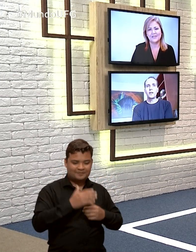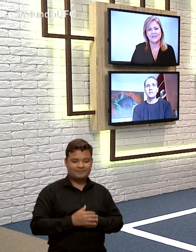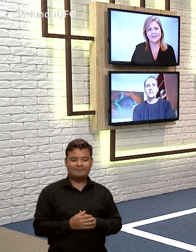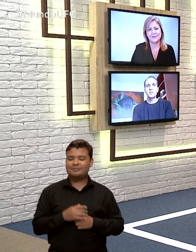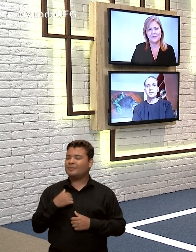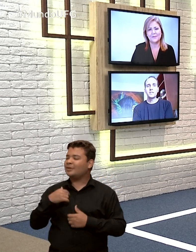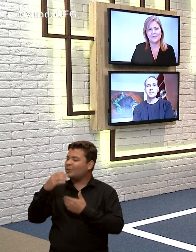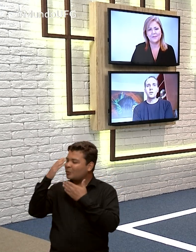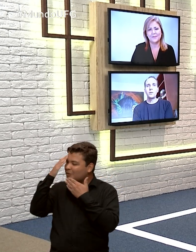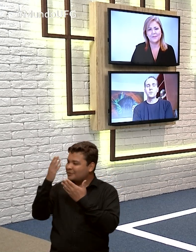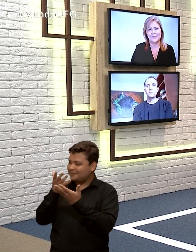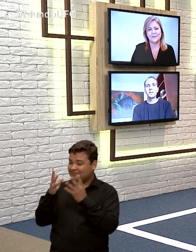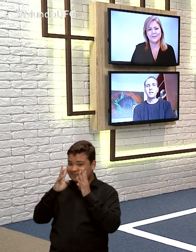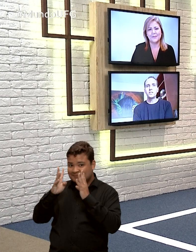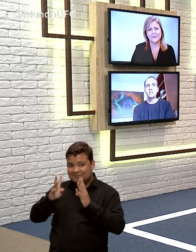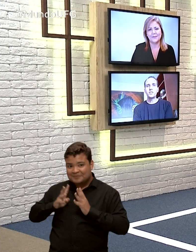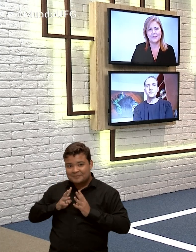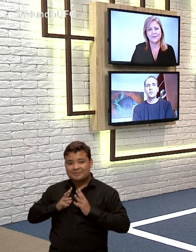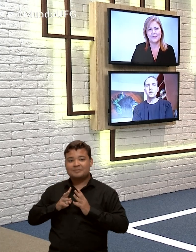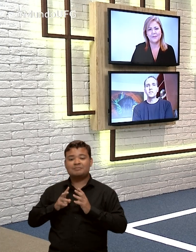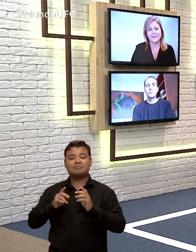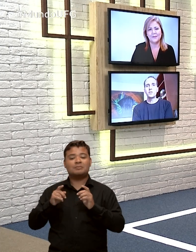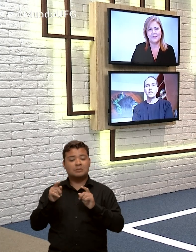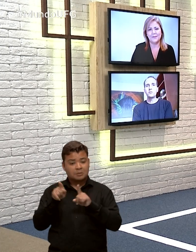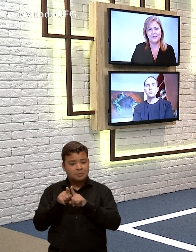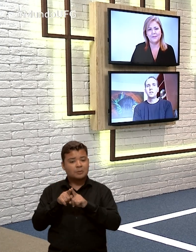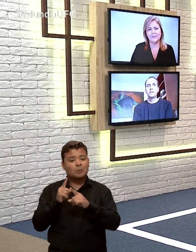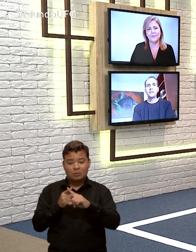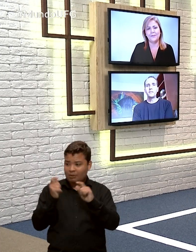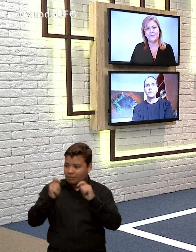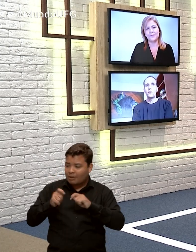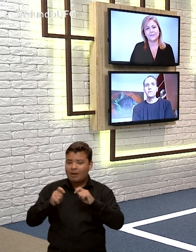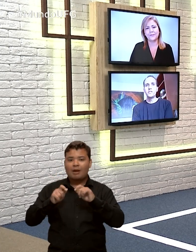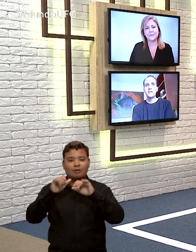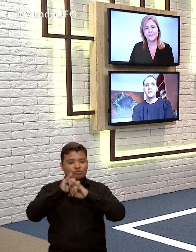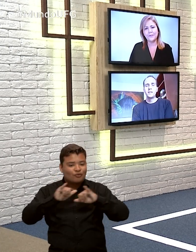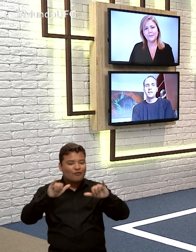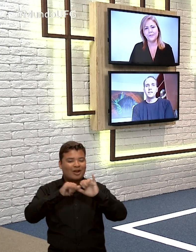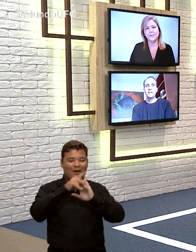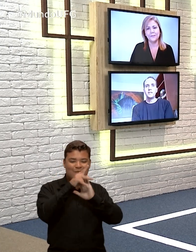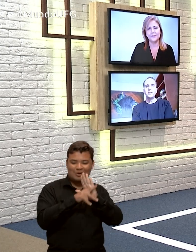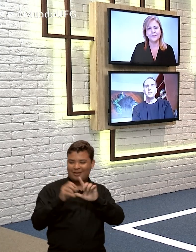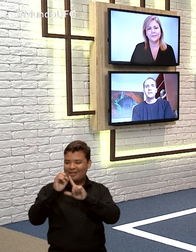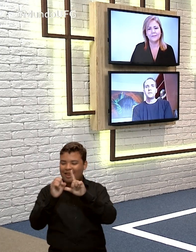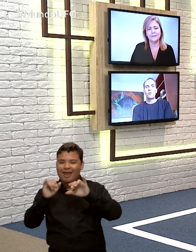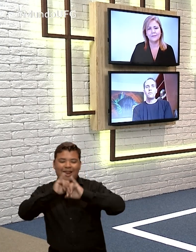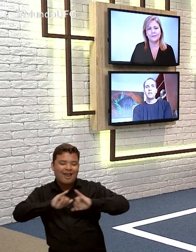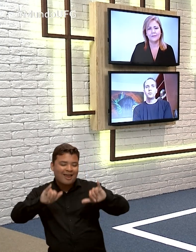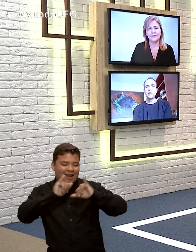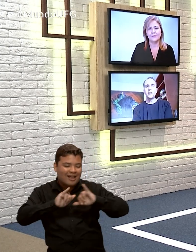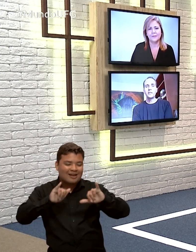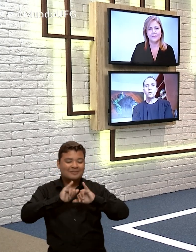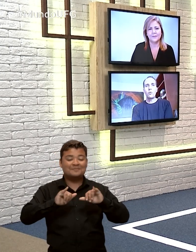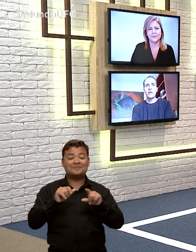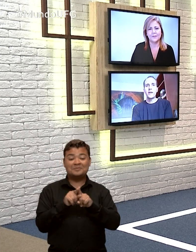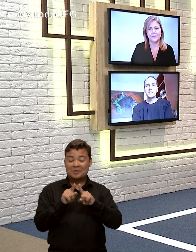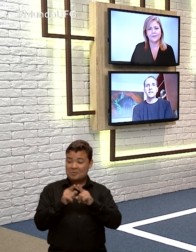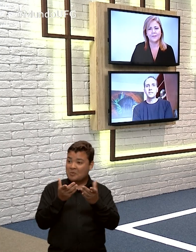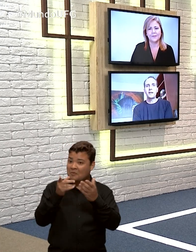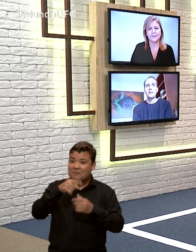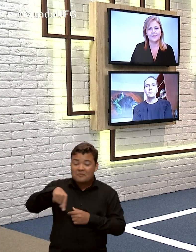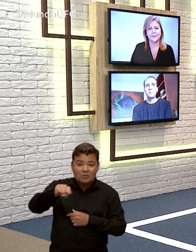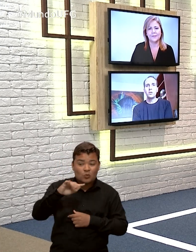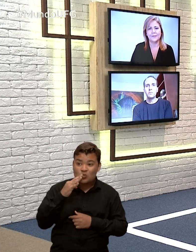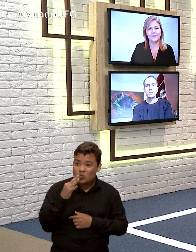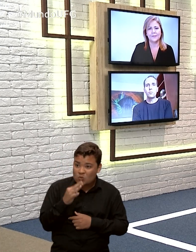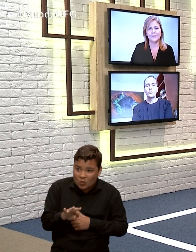Eu que agradeço a atenção e a possibilidade de estar divulgando esse projeto na TV UFG e convido quem ainda não conhece a